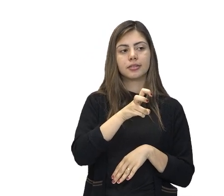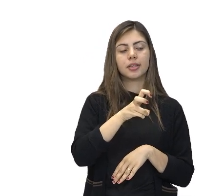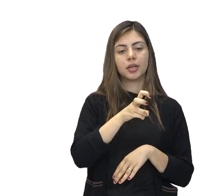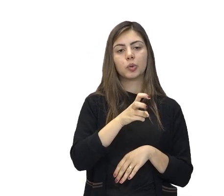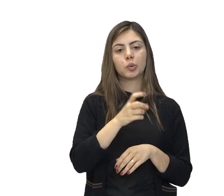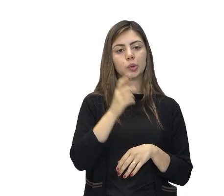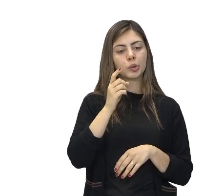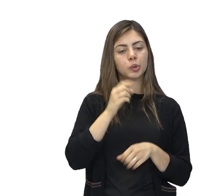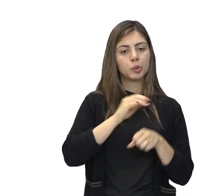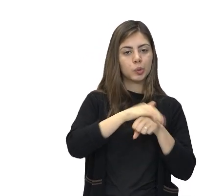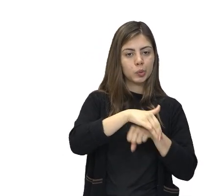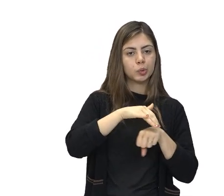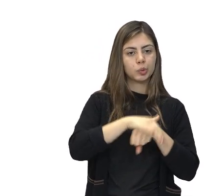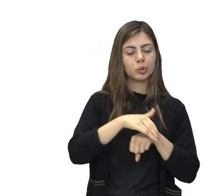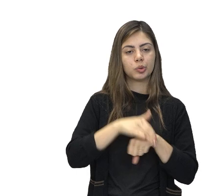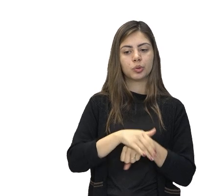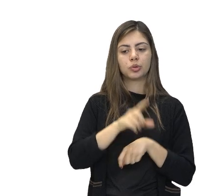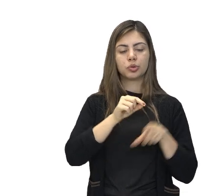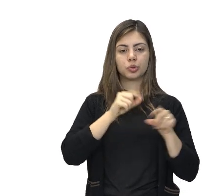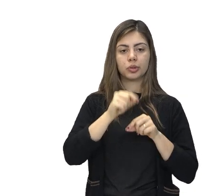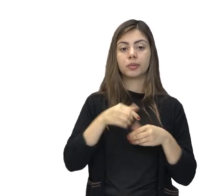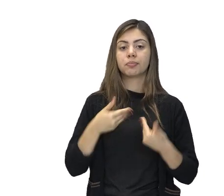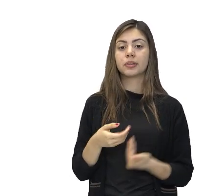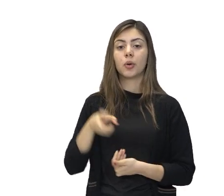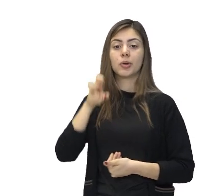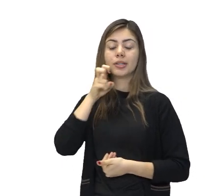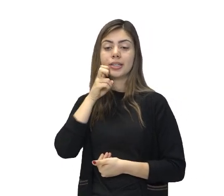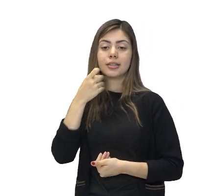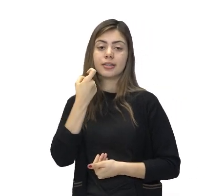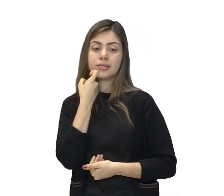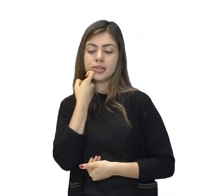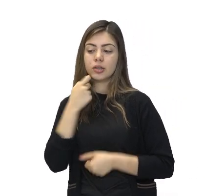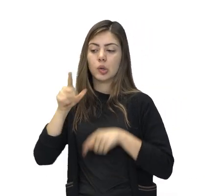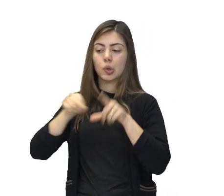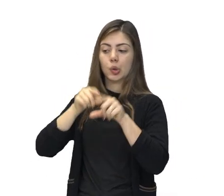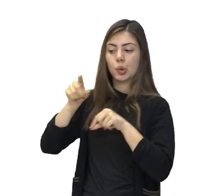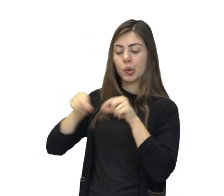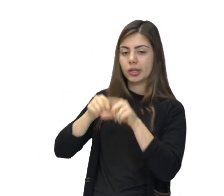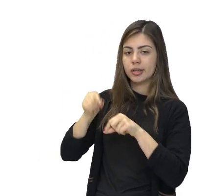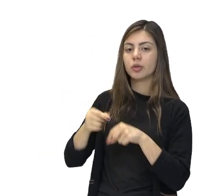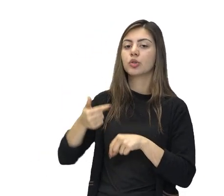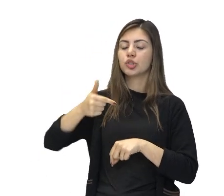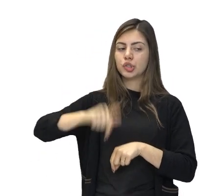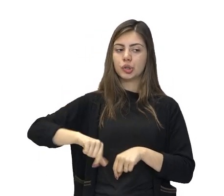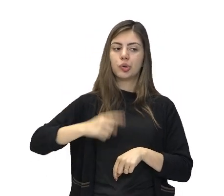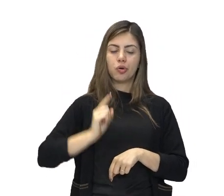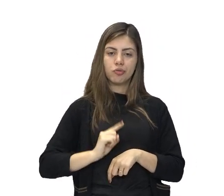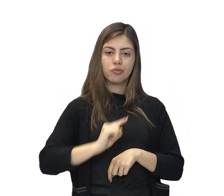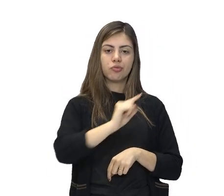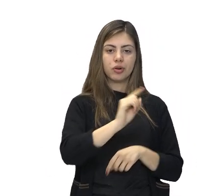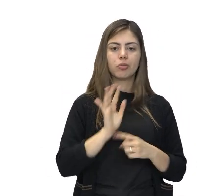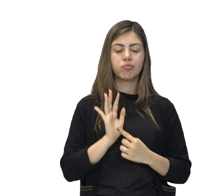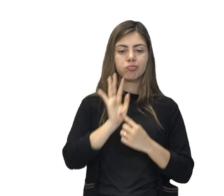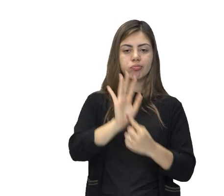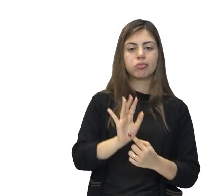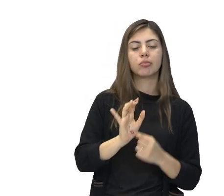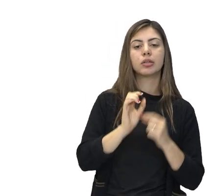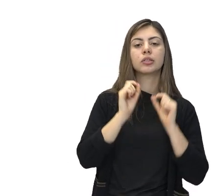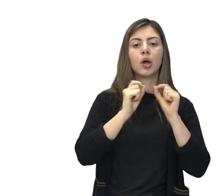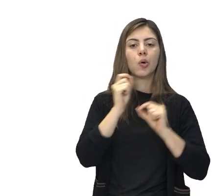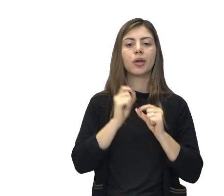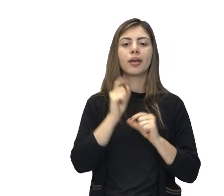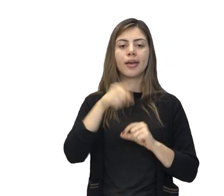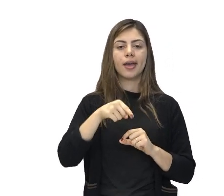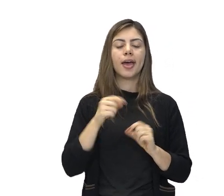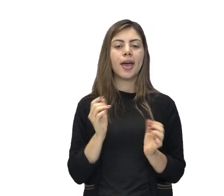Os 10 selecionados na quinta e sexta-feira sobem ao palco novamente no sábado para a grande